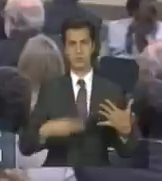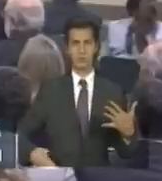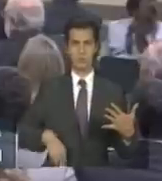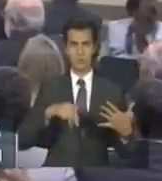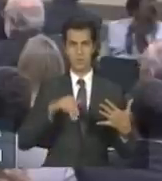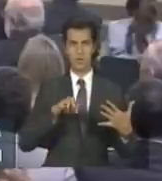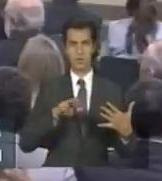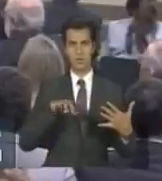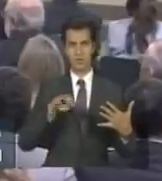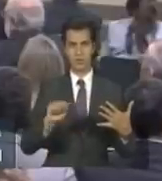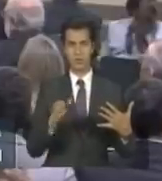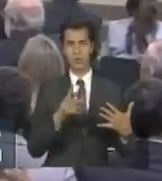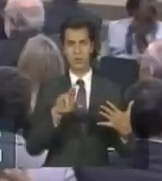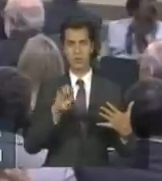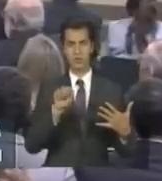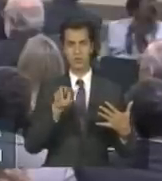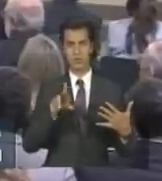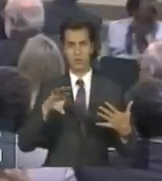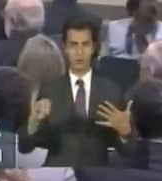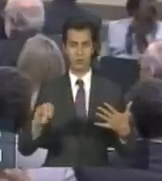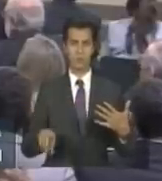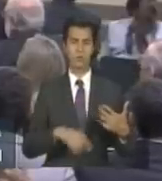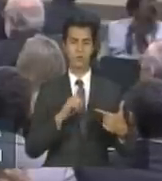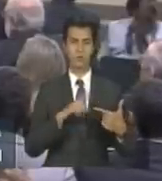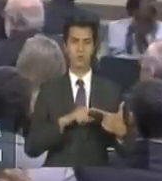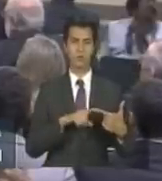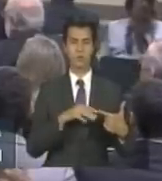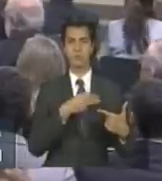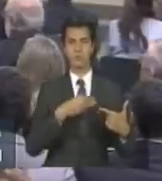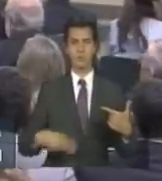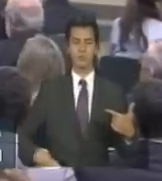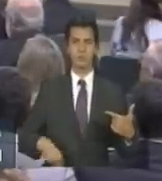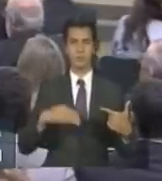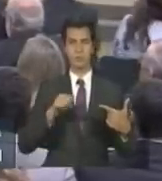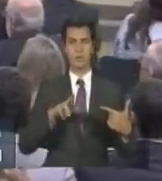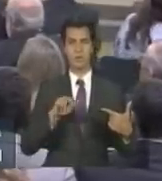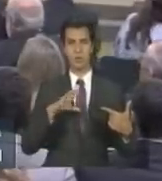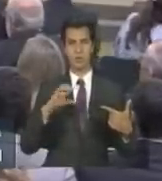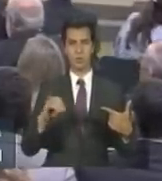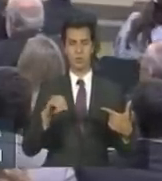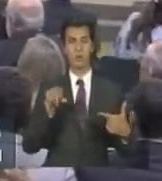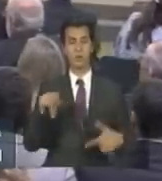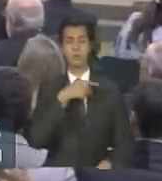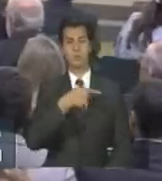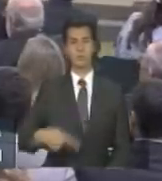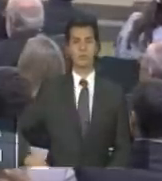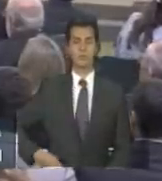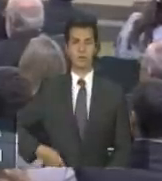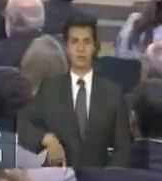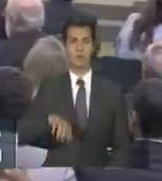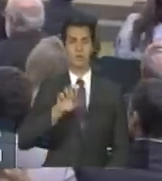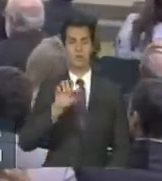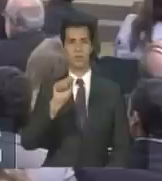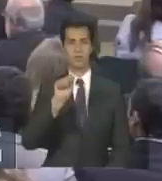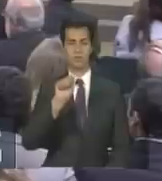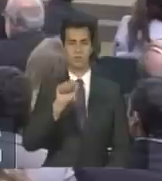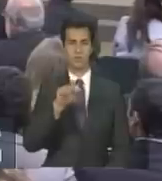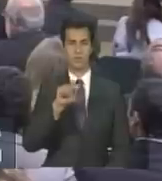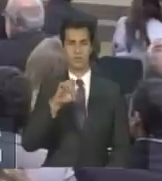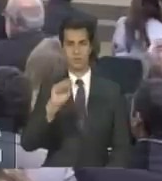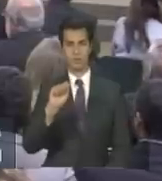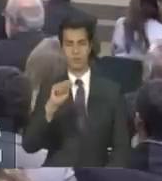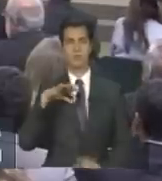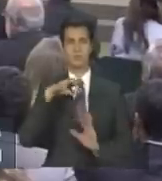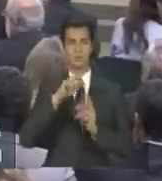Rosário, da Secretaria de Direitos Humanos, Marco Antônio Raup, presidente da Agência Espacial Brasileira.